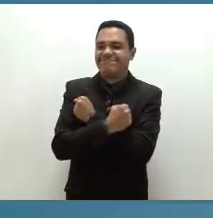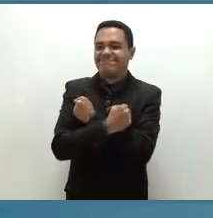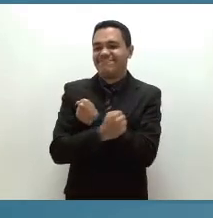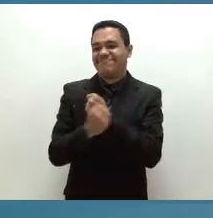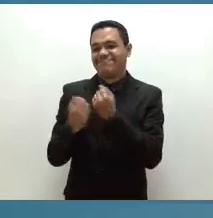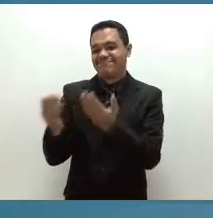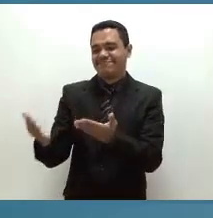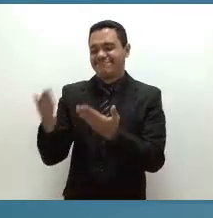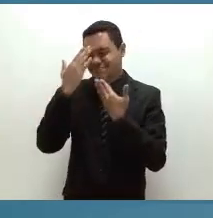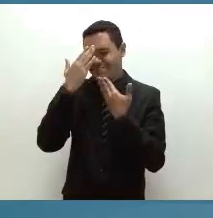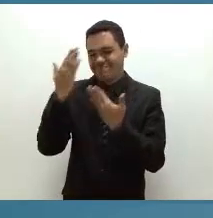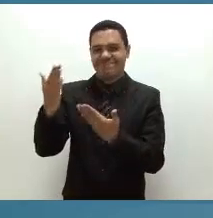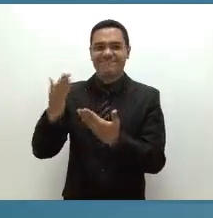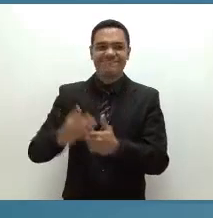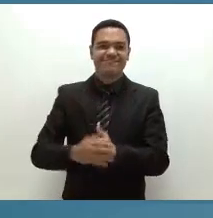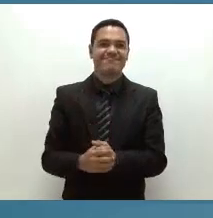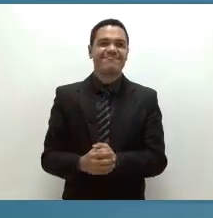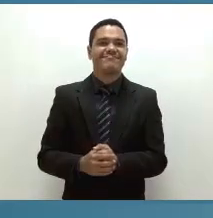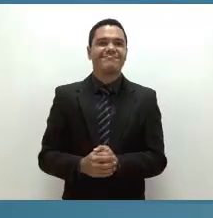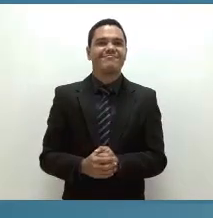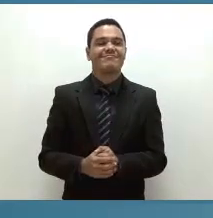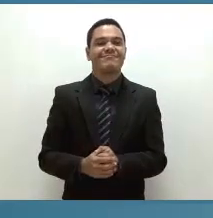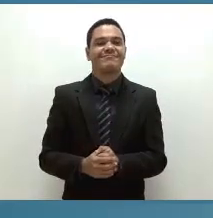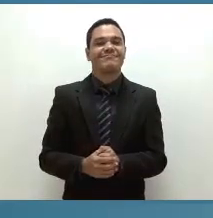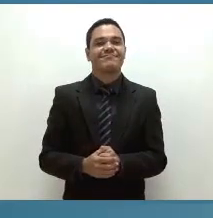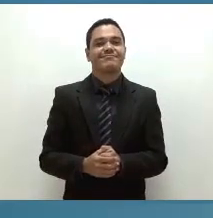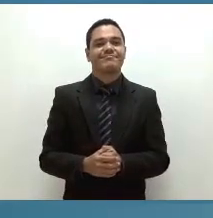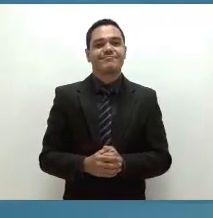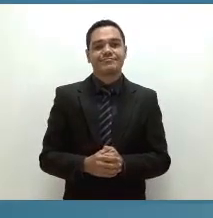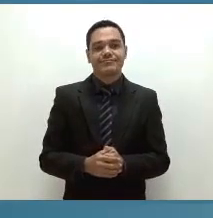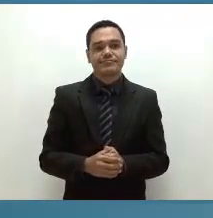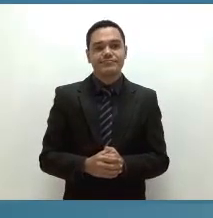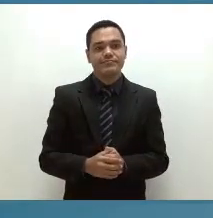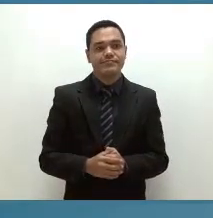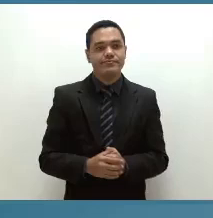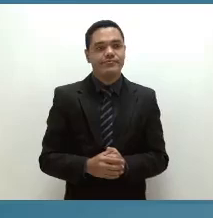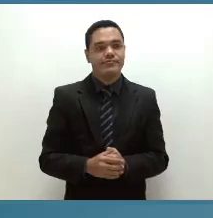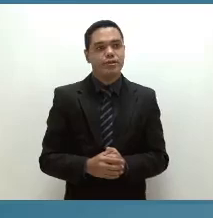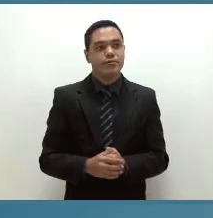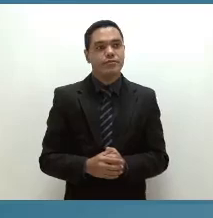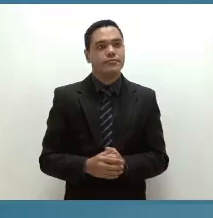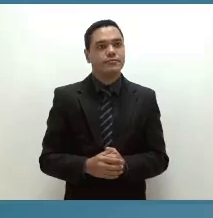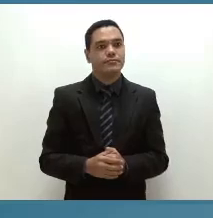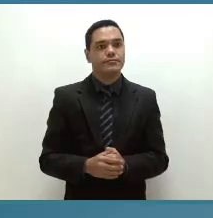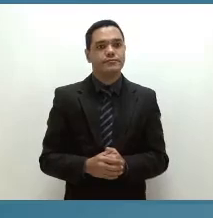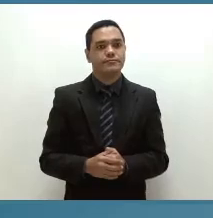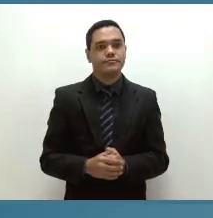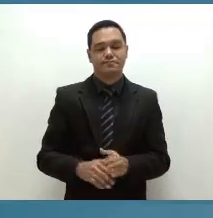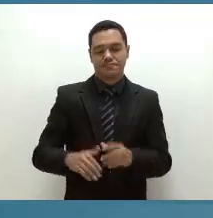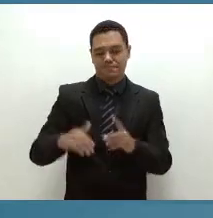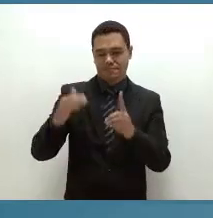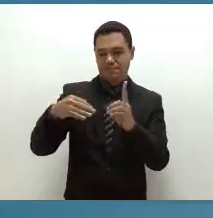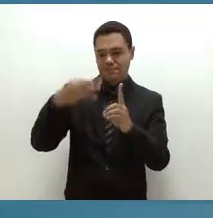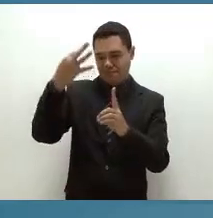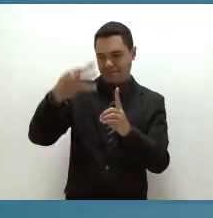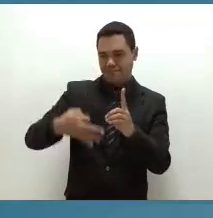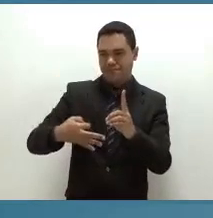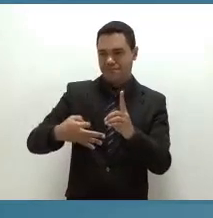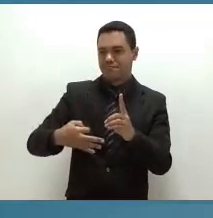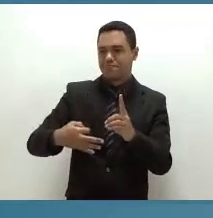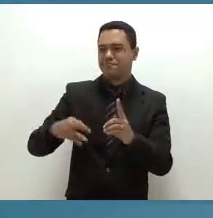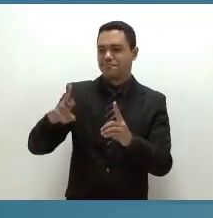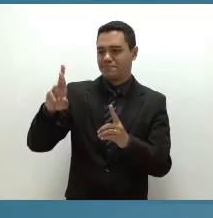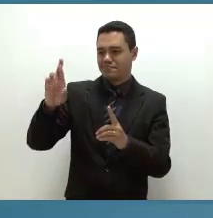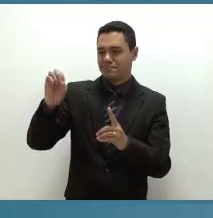grande abraço. Obrigado. Obrigada, desembargador Ronaldo. Pergunto,